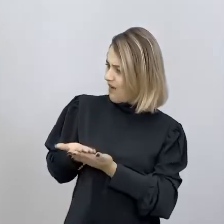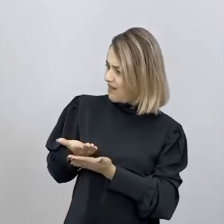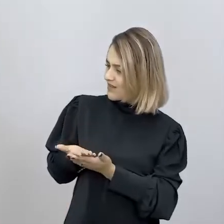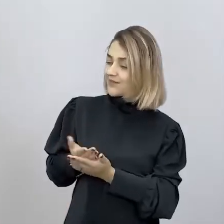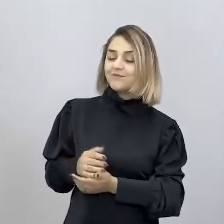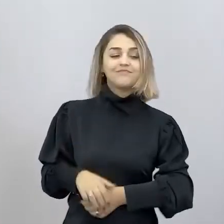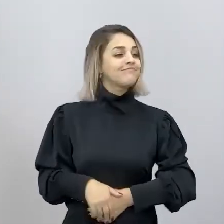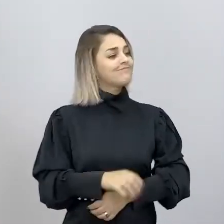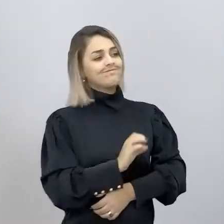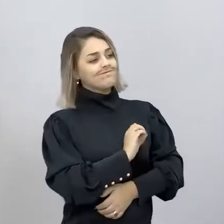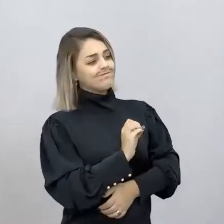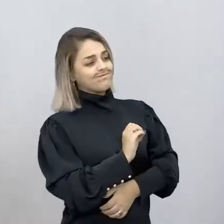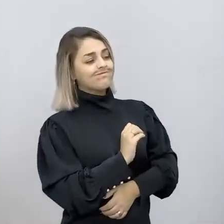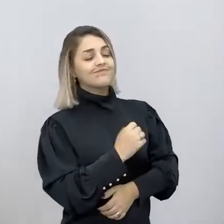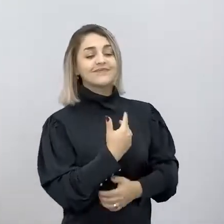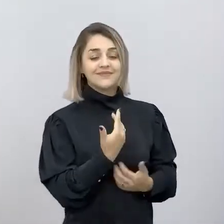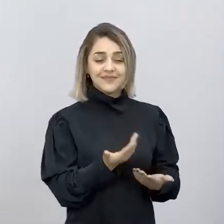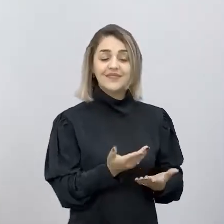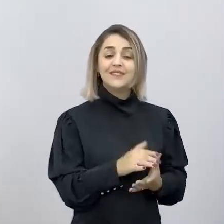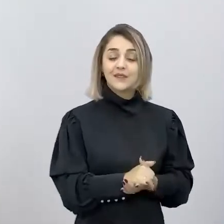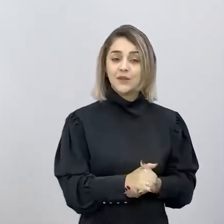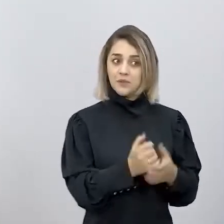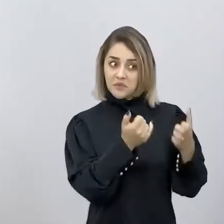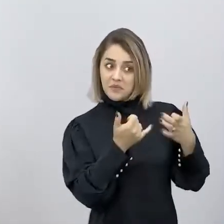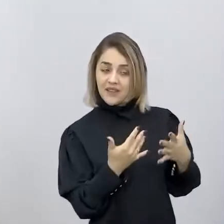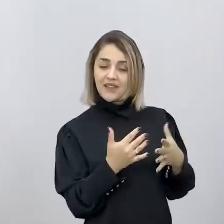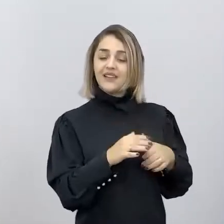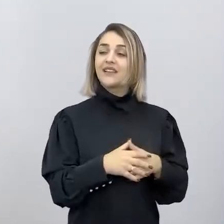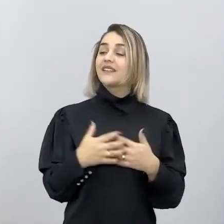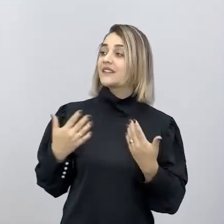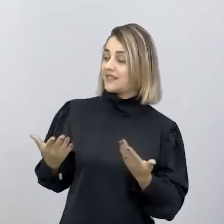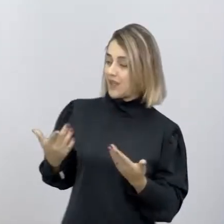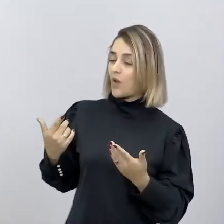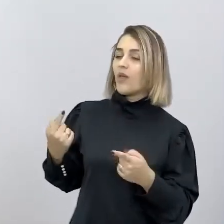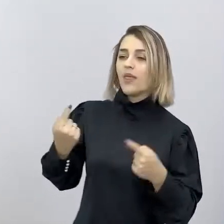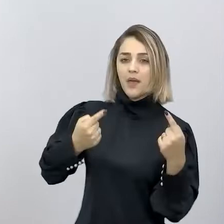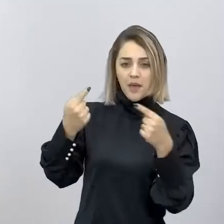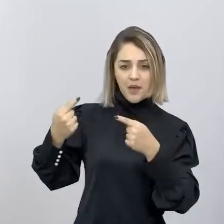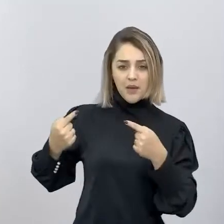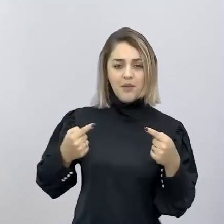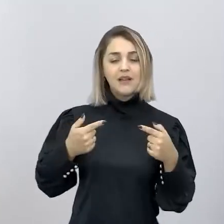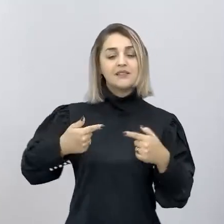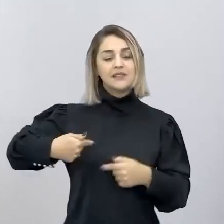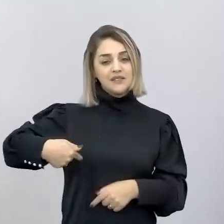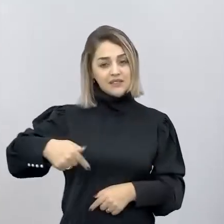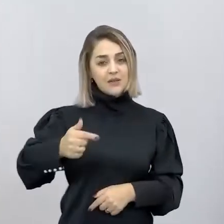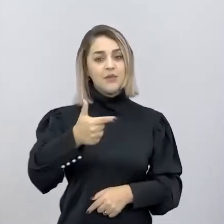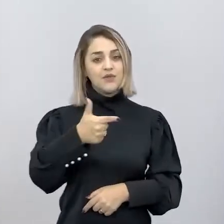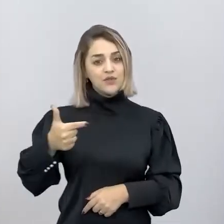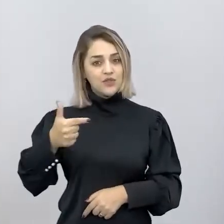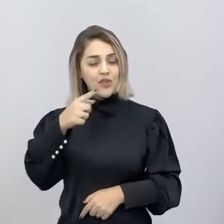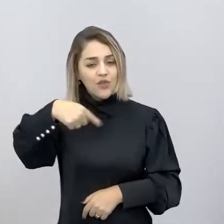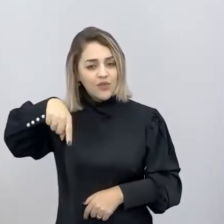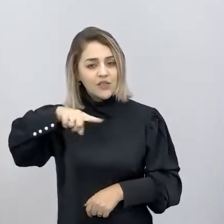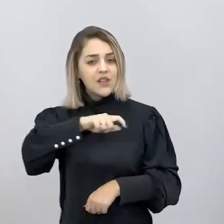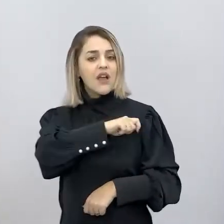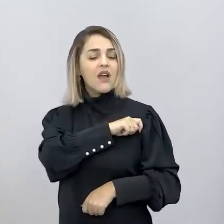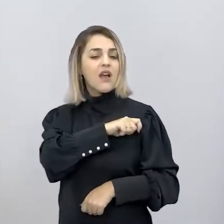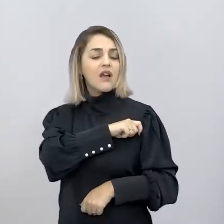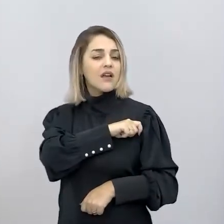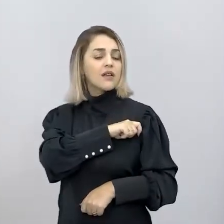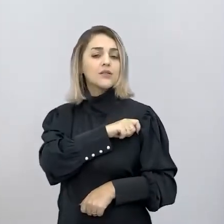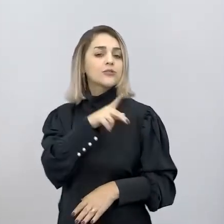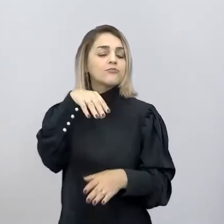assim, a ideia é que depois daquele debate com a semana de 22, o que vocês, estudantes em casa, façam, as